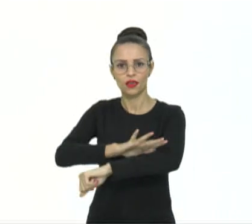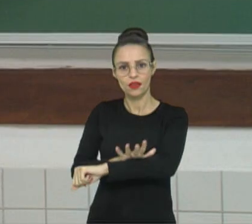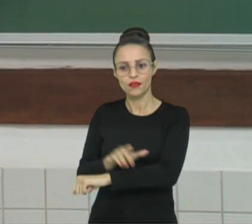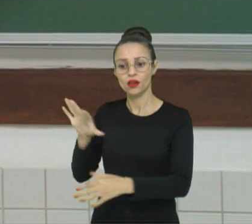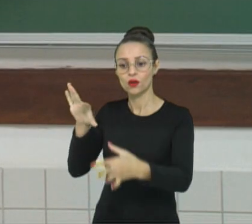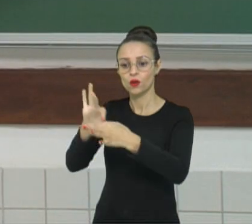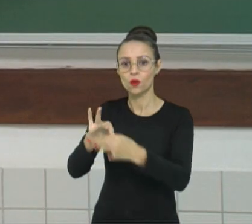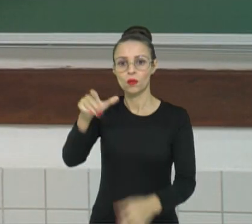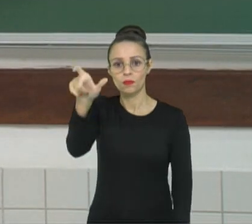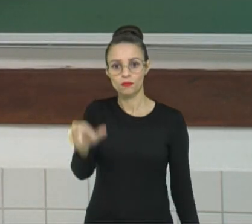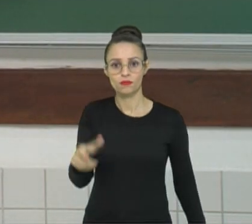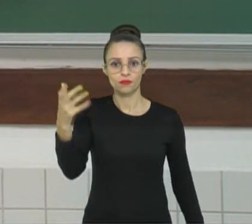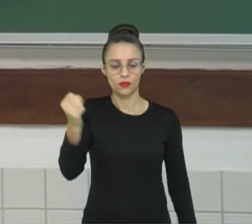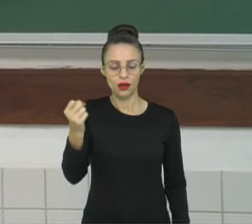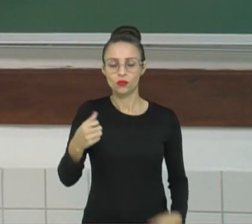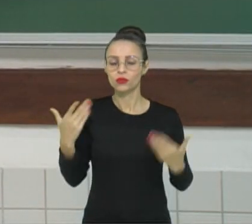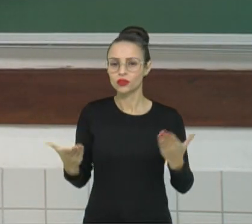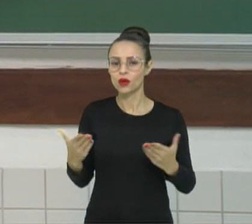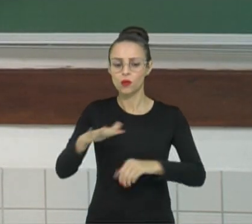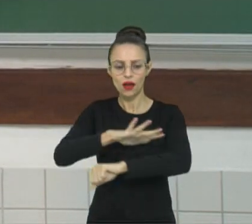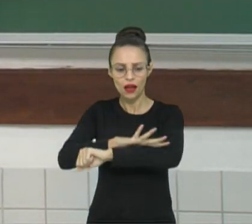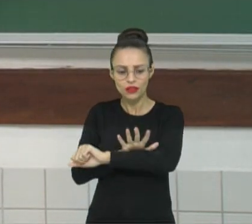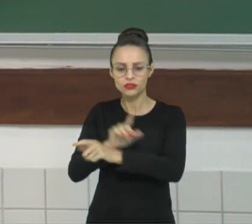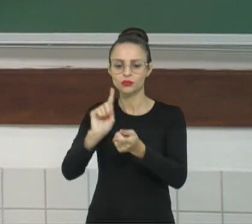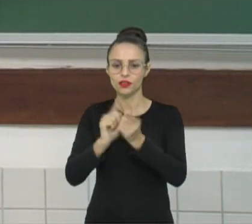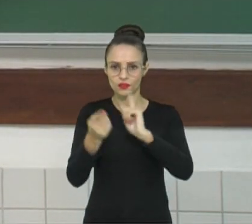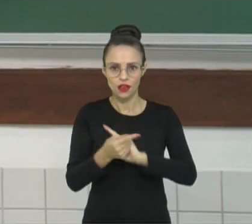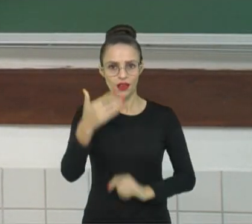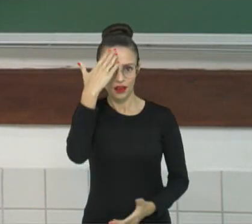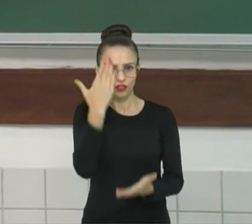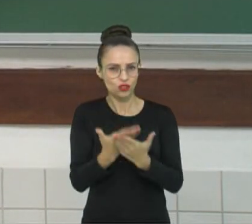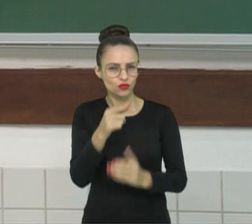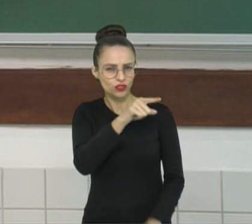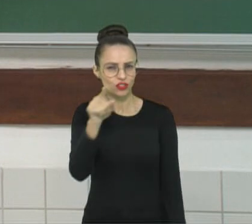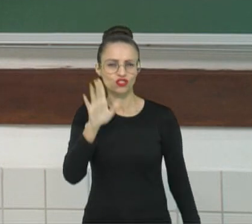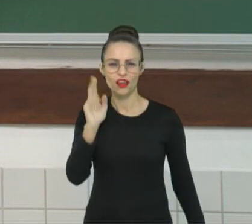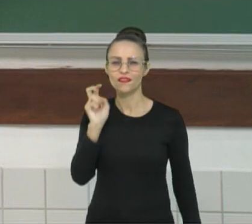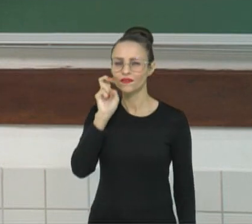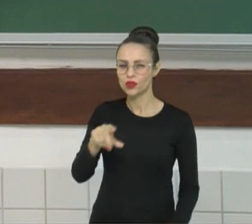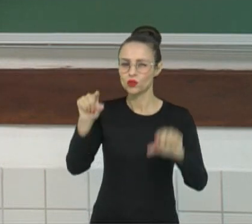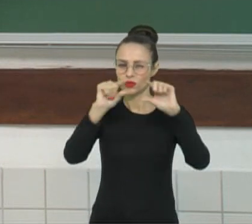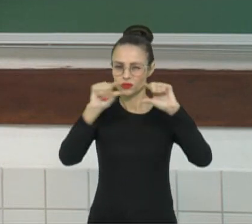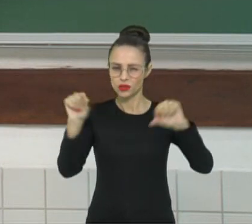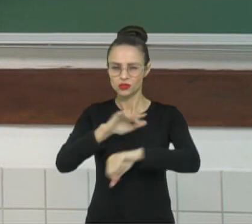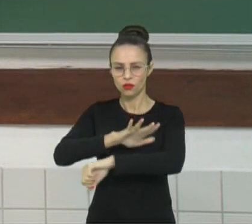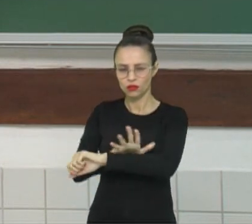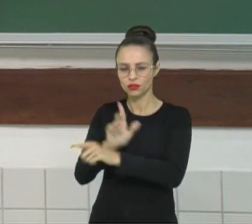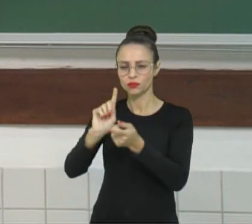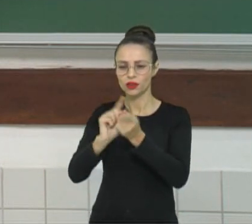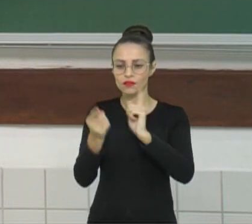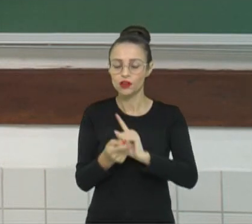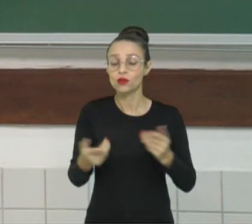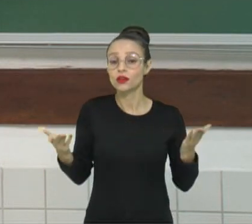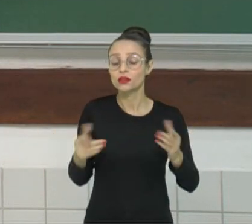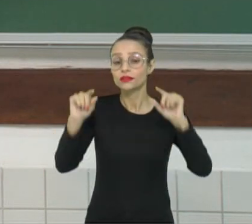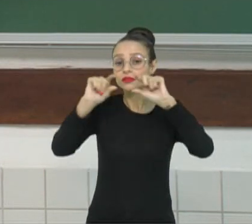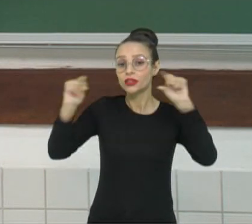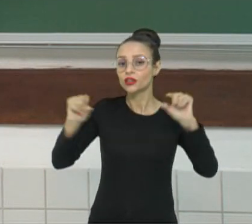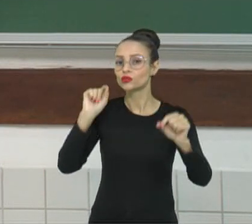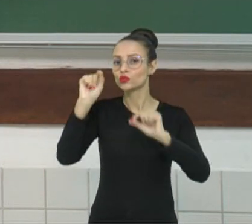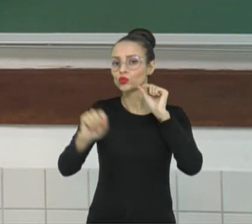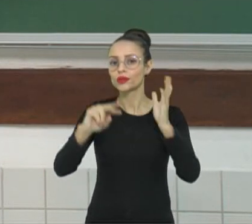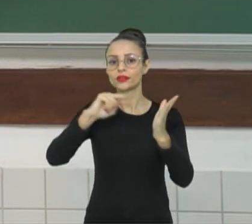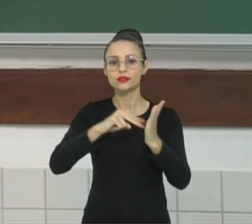brancos. Então pense ali nesse racismo reverso, acredito que você já tenha ouvido falar disso, e neste trecho ali, qual